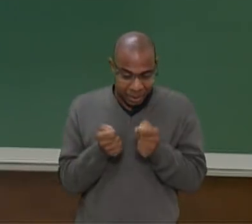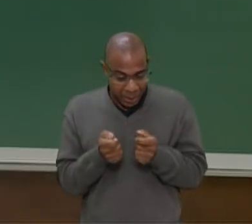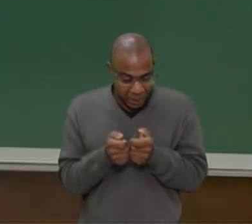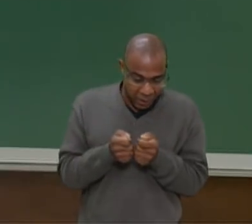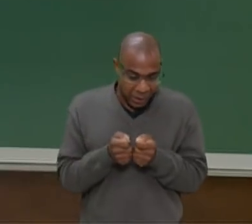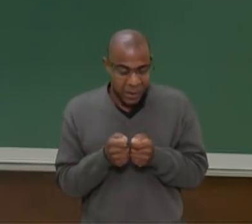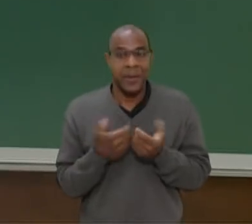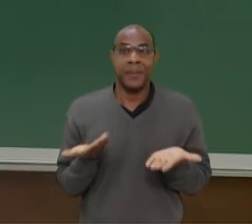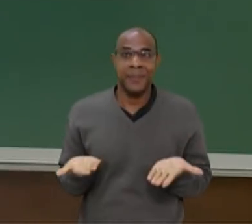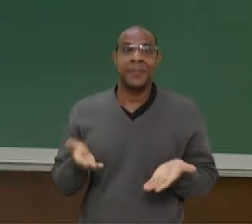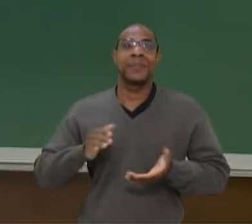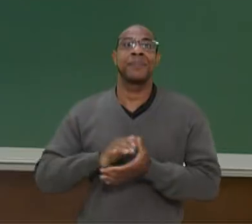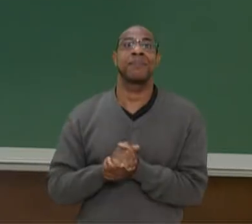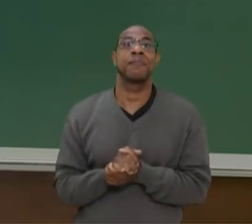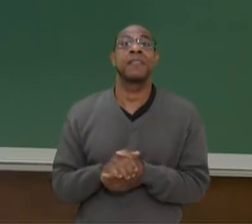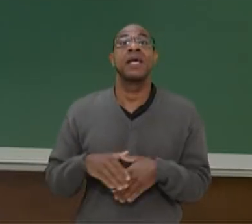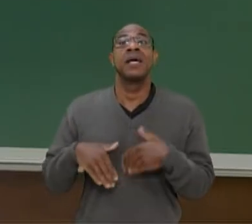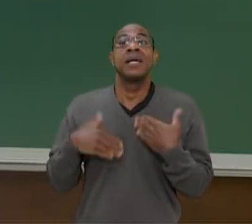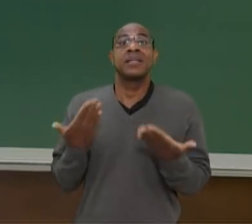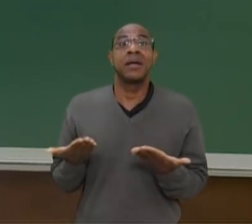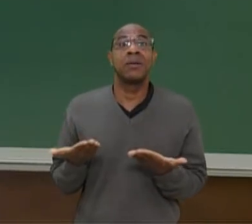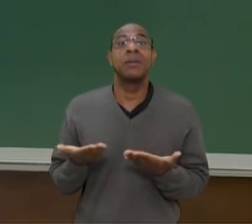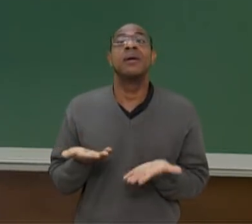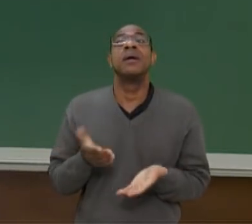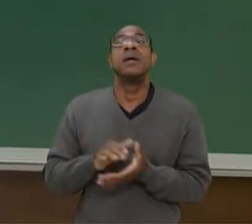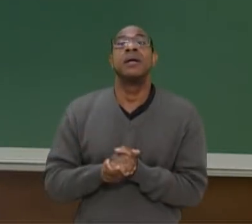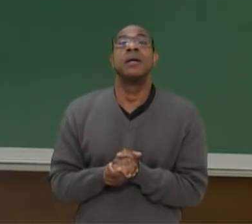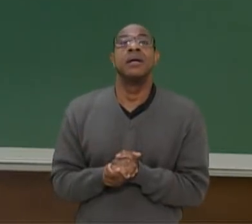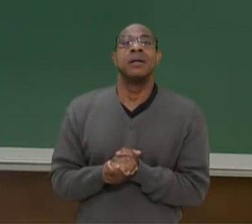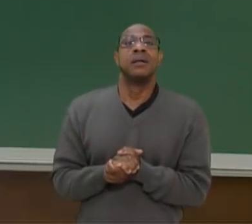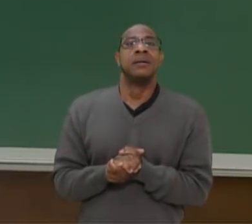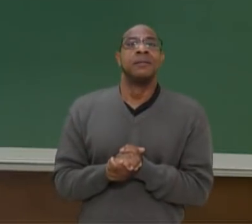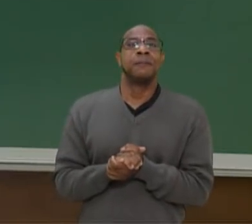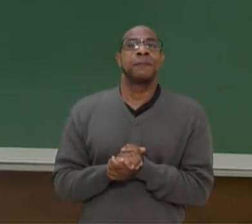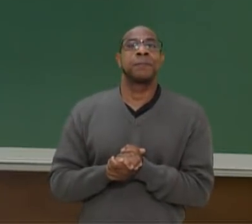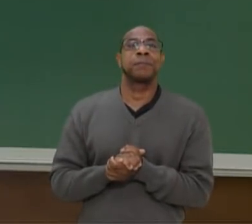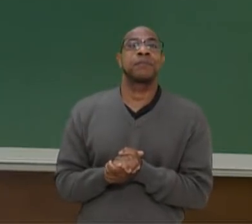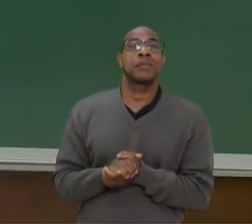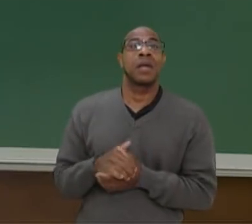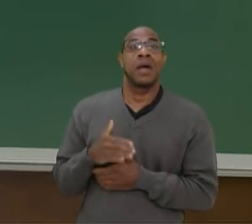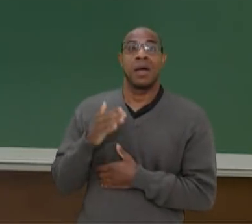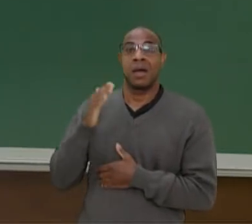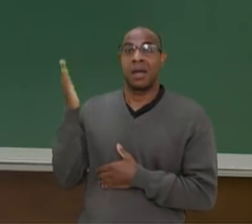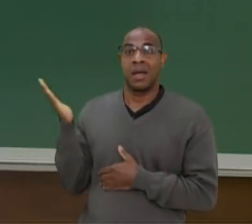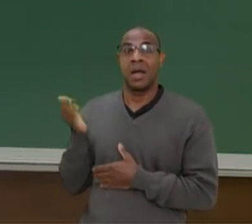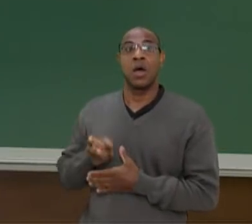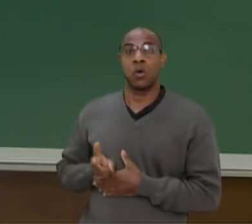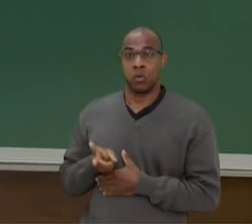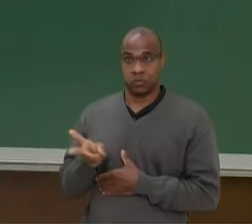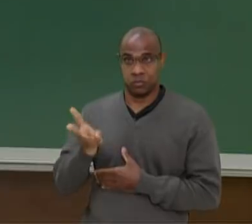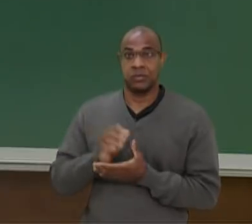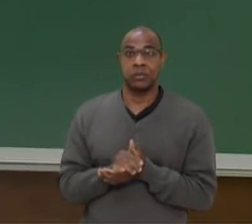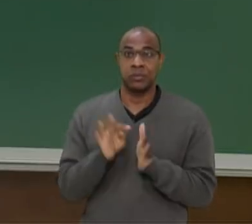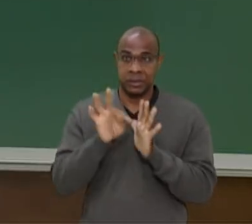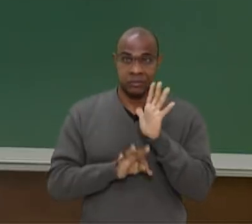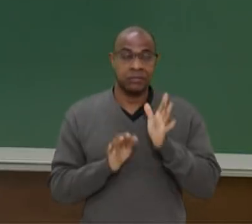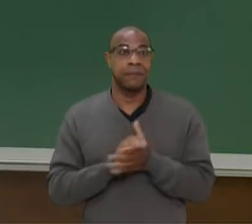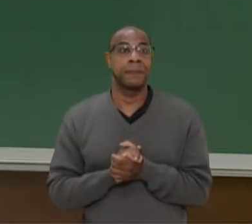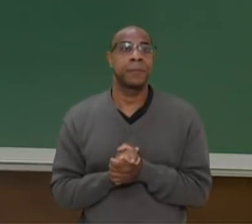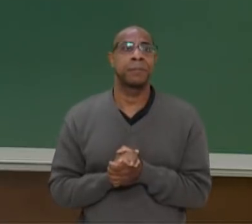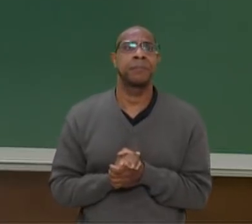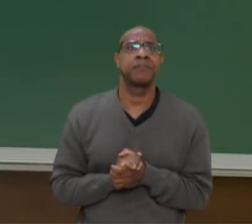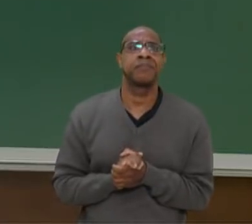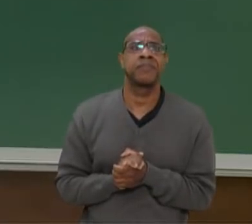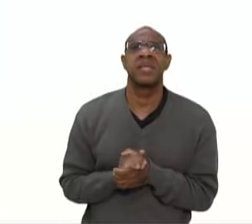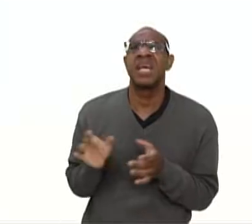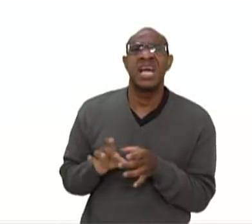desconectarem do mundo virtual para se conectarem com o mundo real. Continuação do texto. Deixar